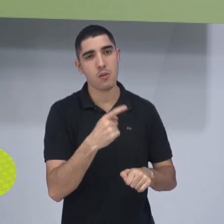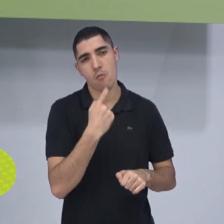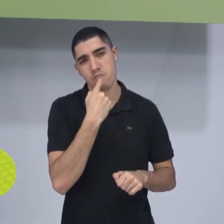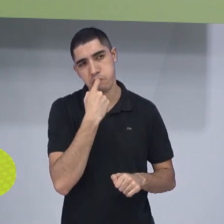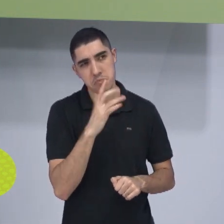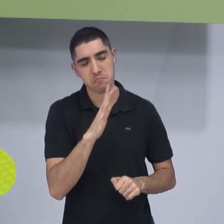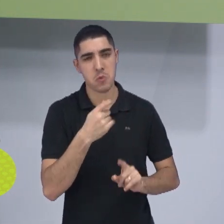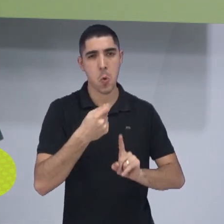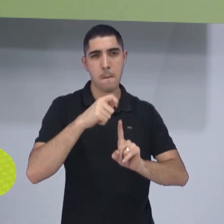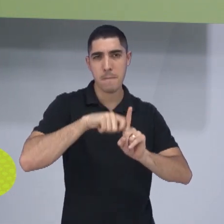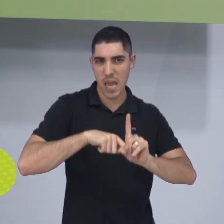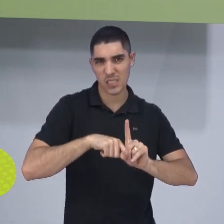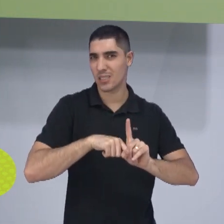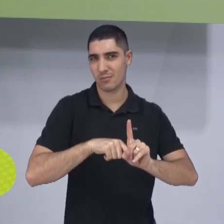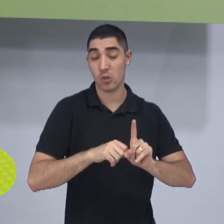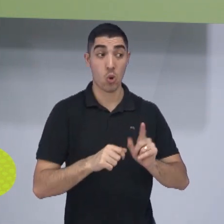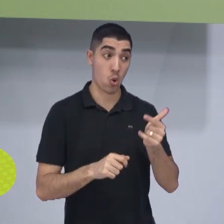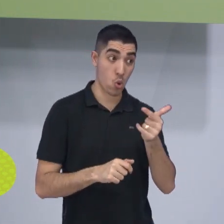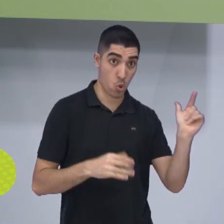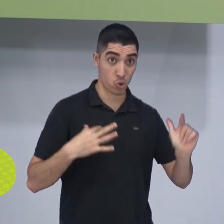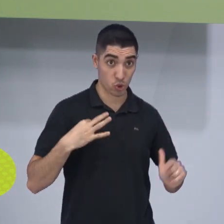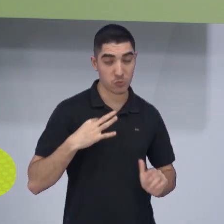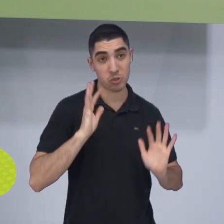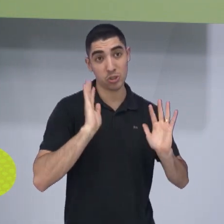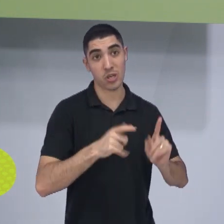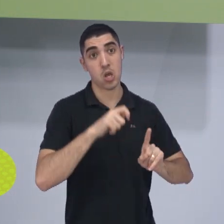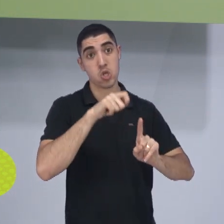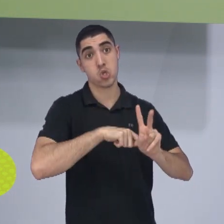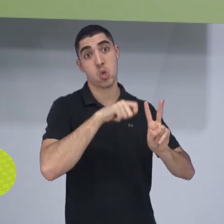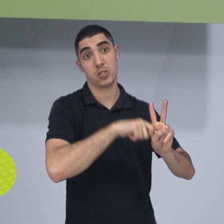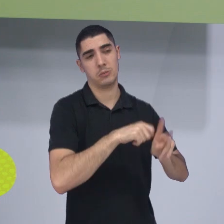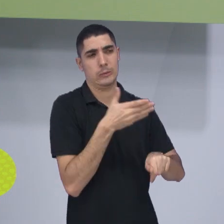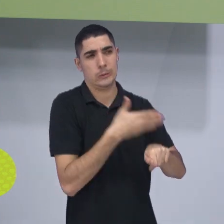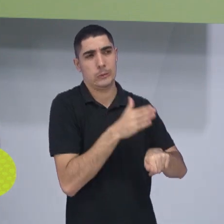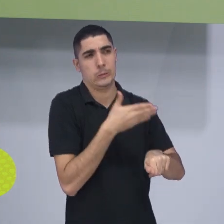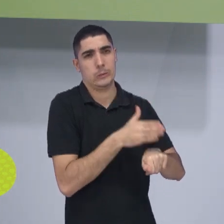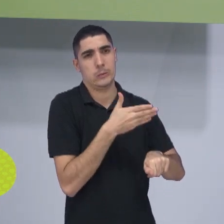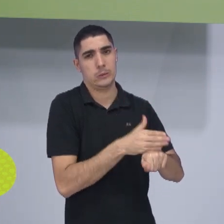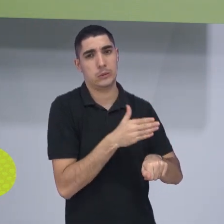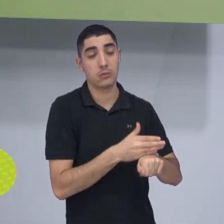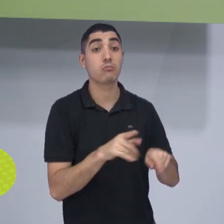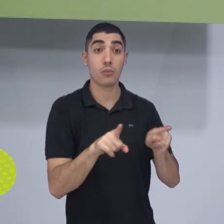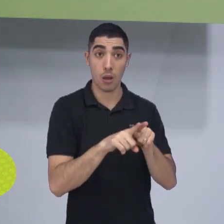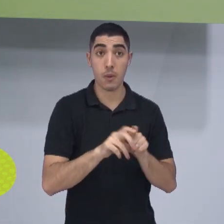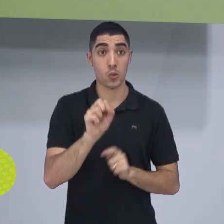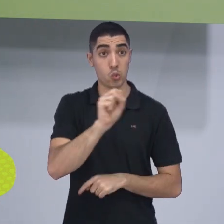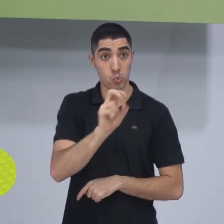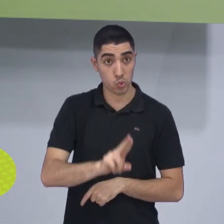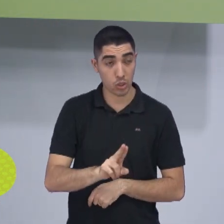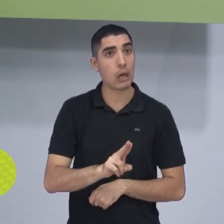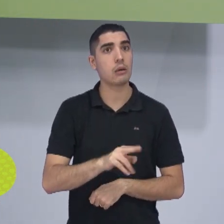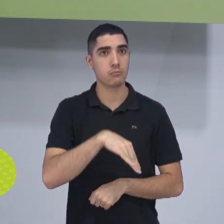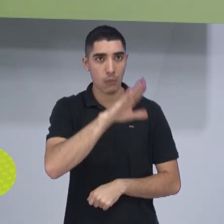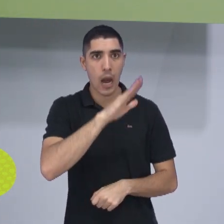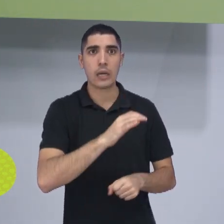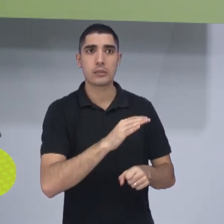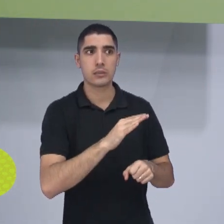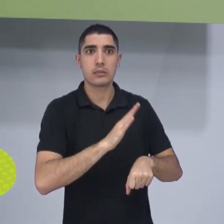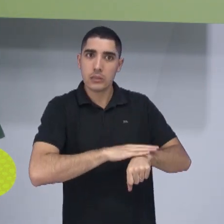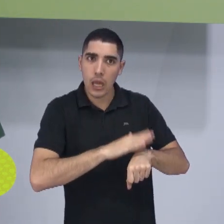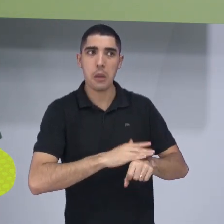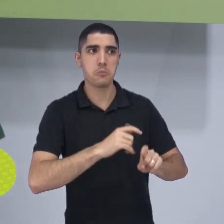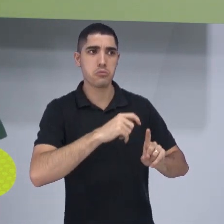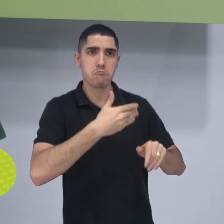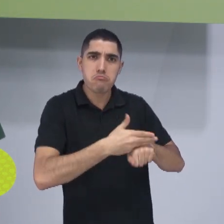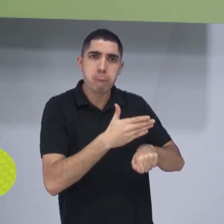preparando aí há um mês, então os outros estão com 2 meses de treinamentos para um pouco mais, até o Suzano está até um pouco mais.